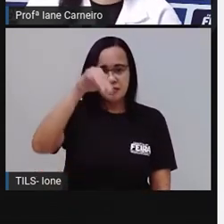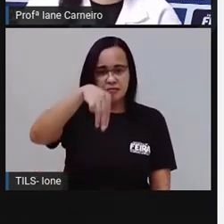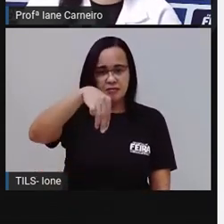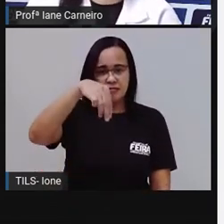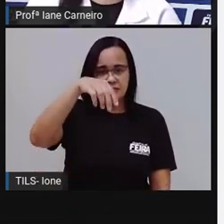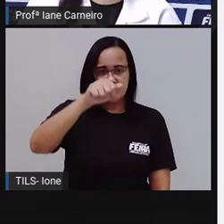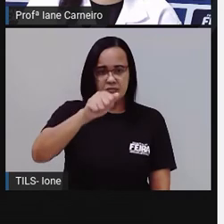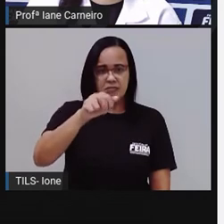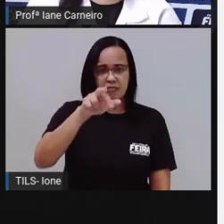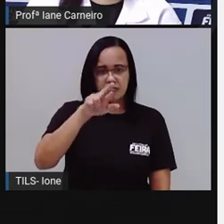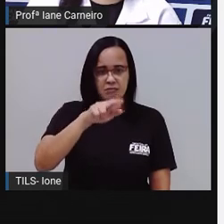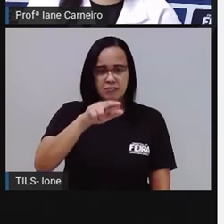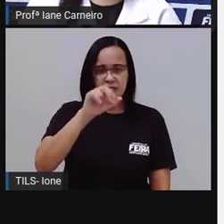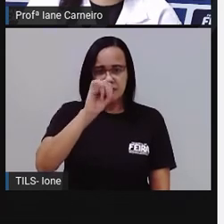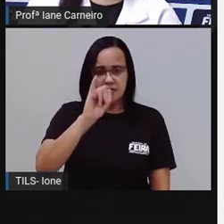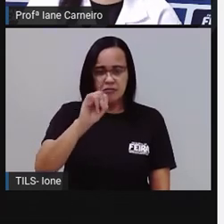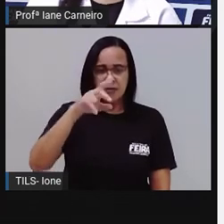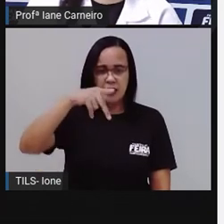mariposa